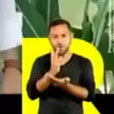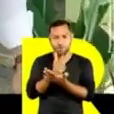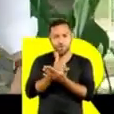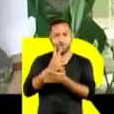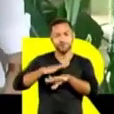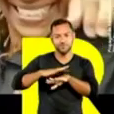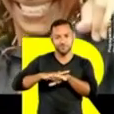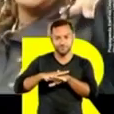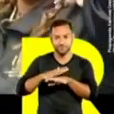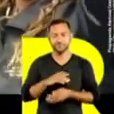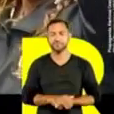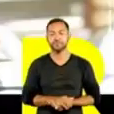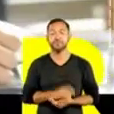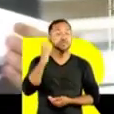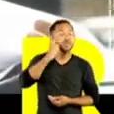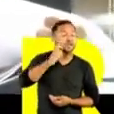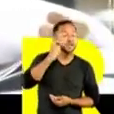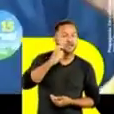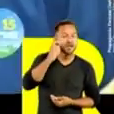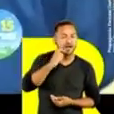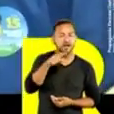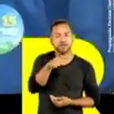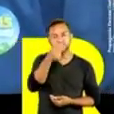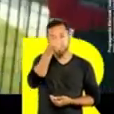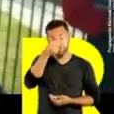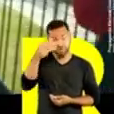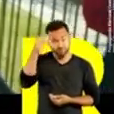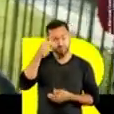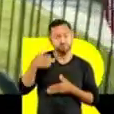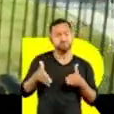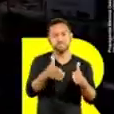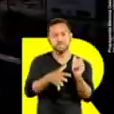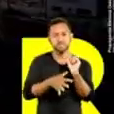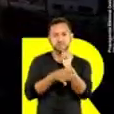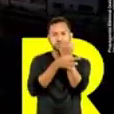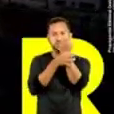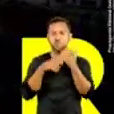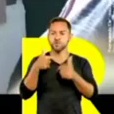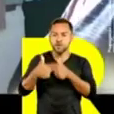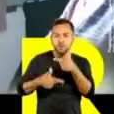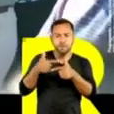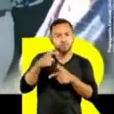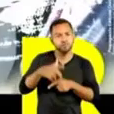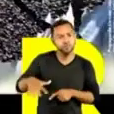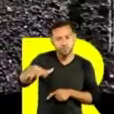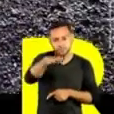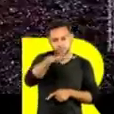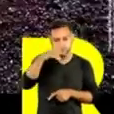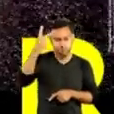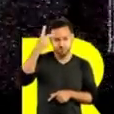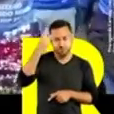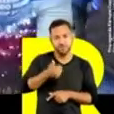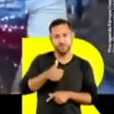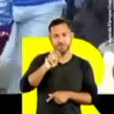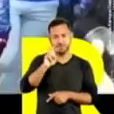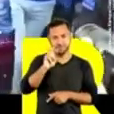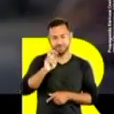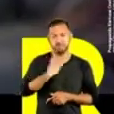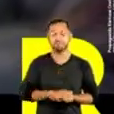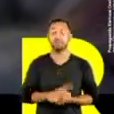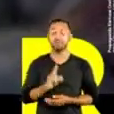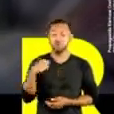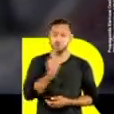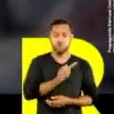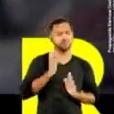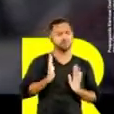Ricardo fez, Ricardo faz e vai fazer muito mais. Ricardo Nunes, o prefeito que é caminho seguro e trabalha para toda a cidade.